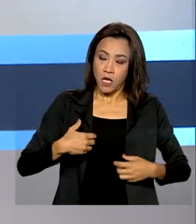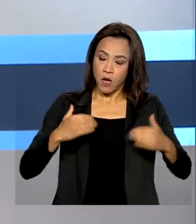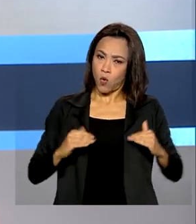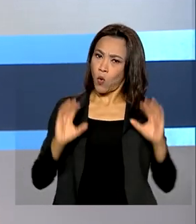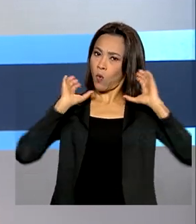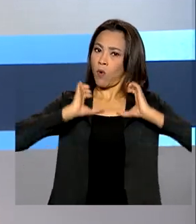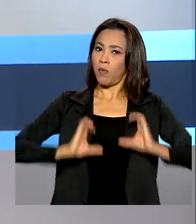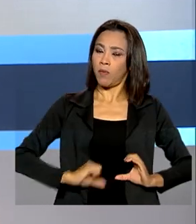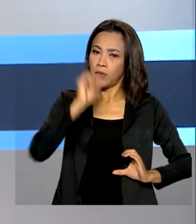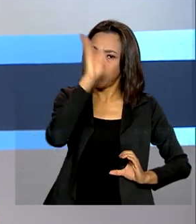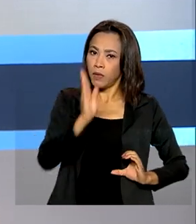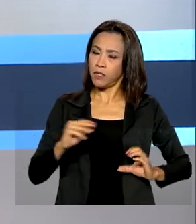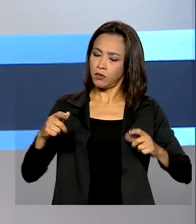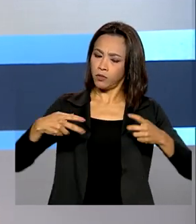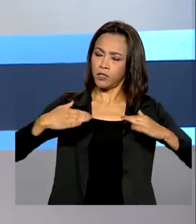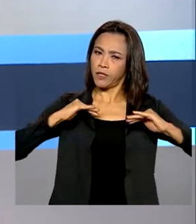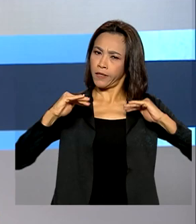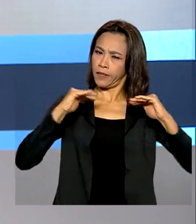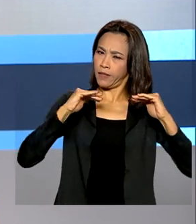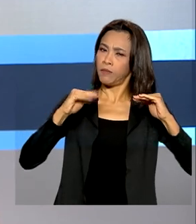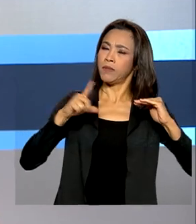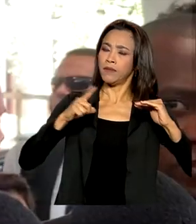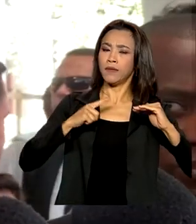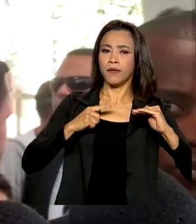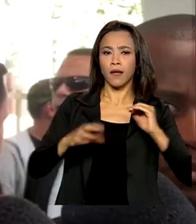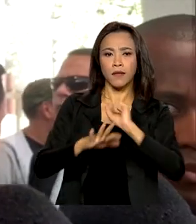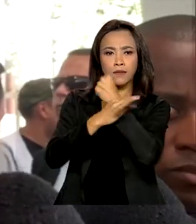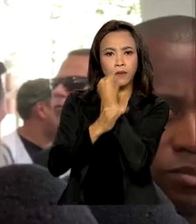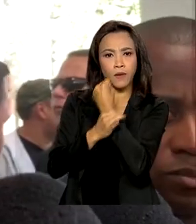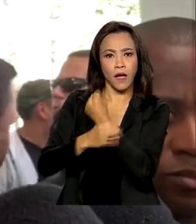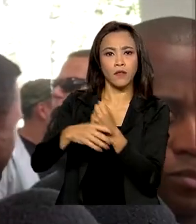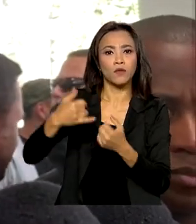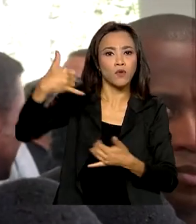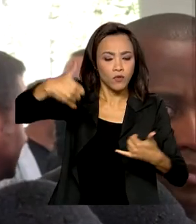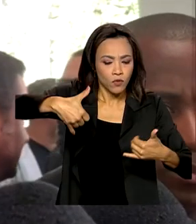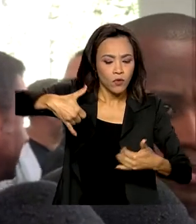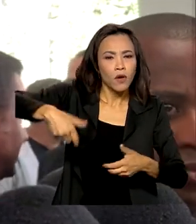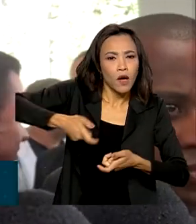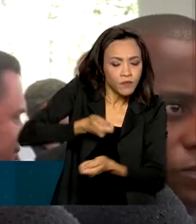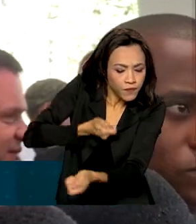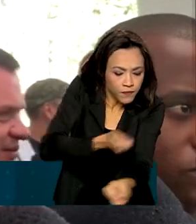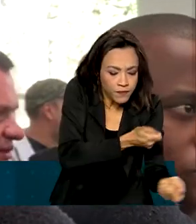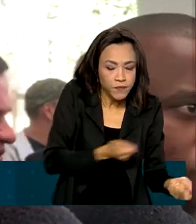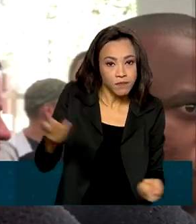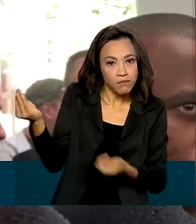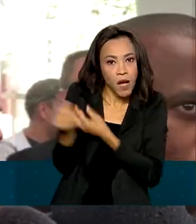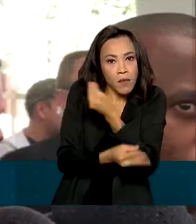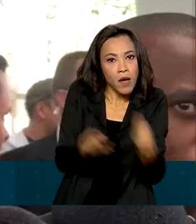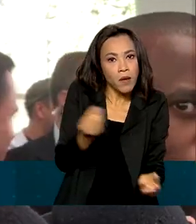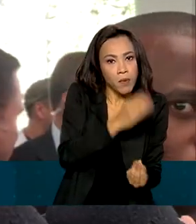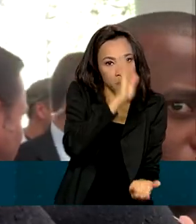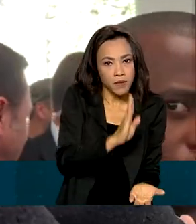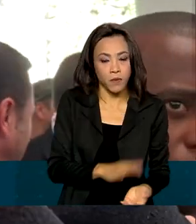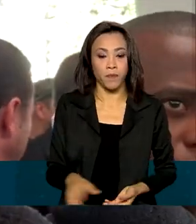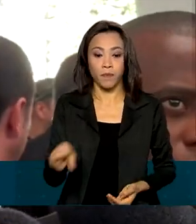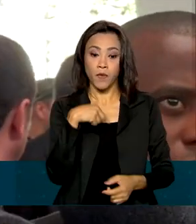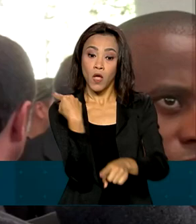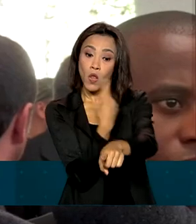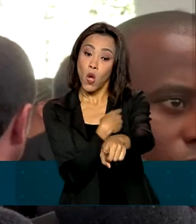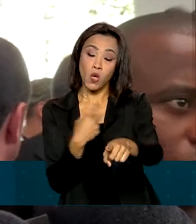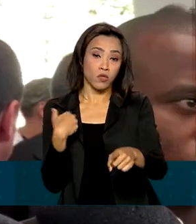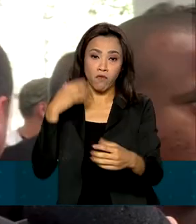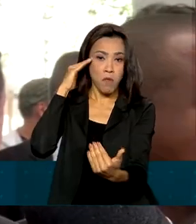garantido o fornecimento de fertilizantes ao país. Nós não vamos aderir a essas sanções